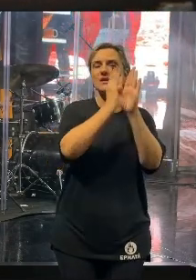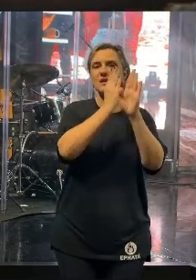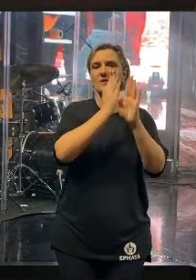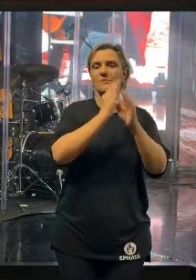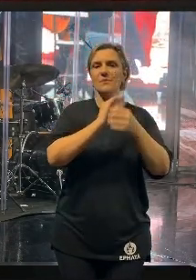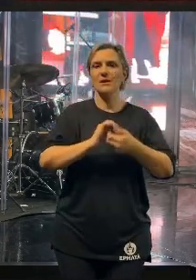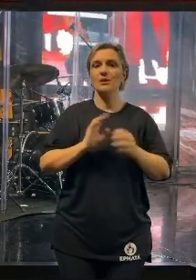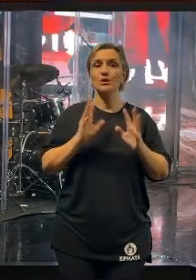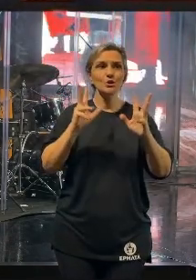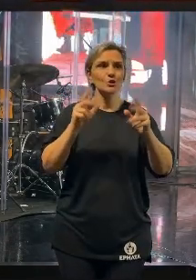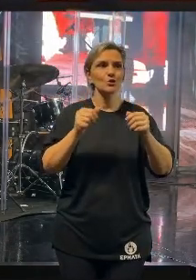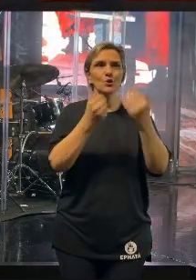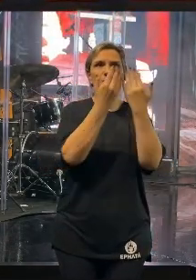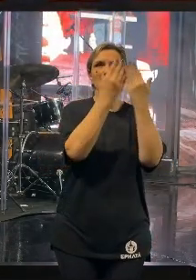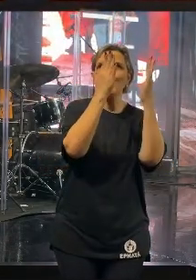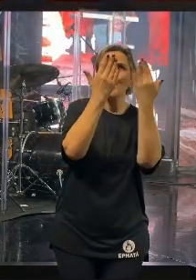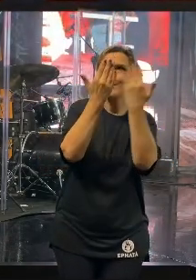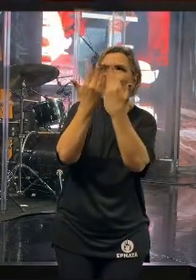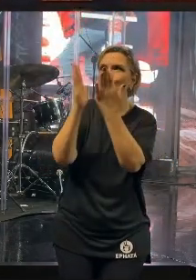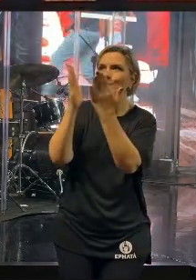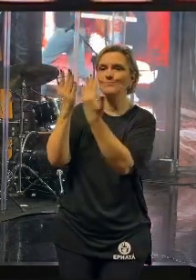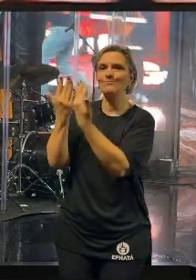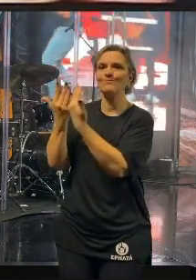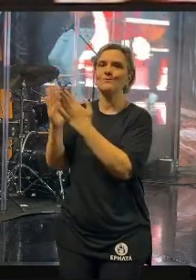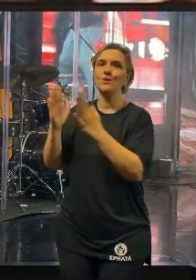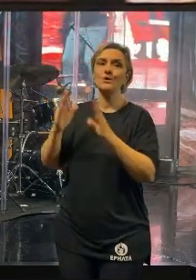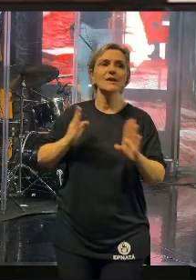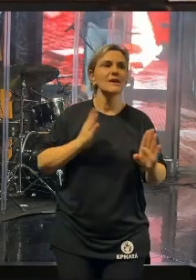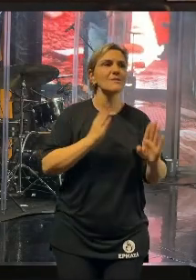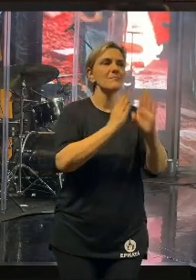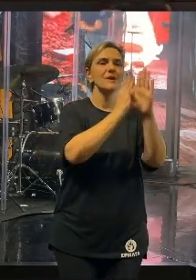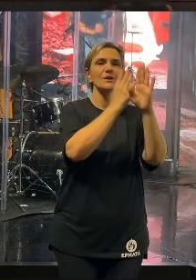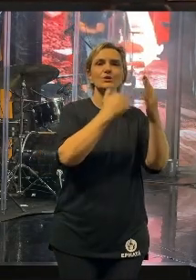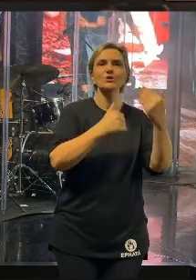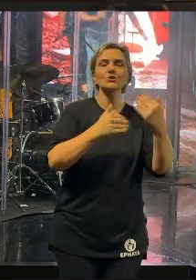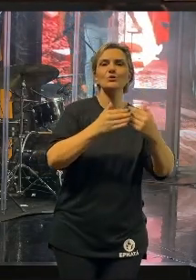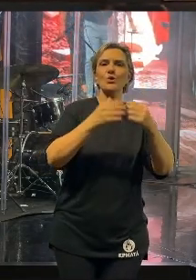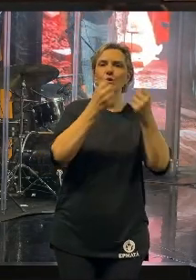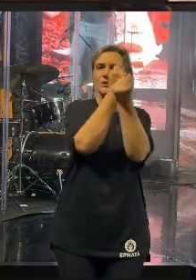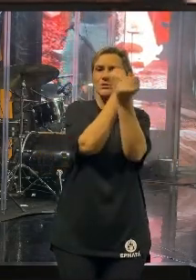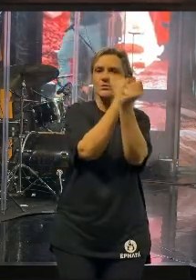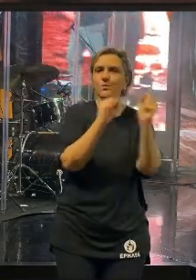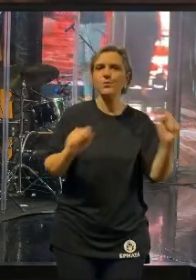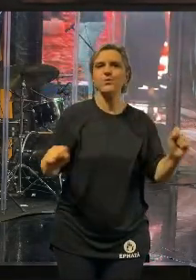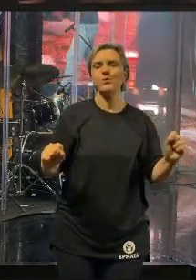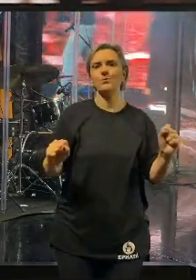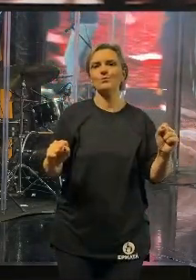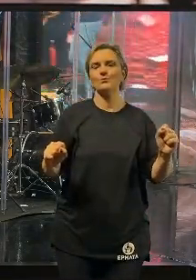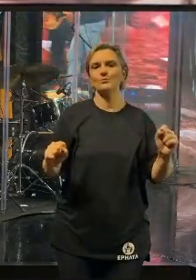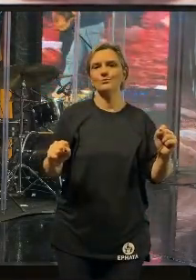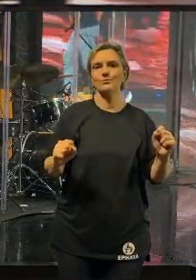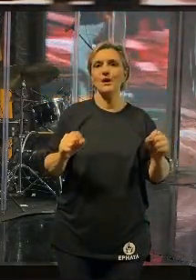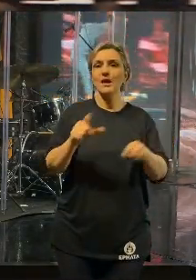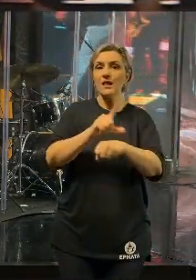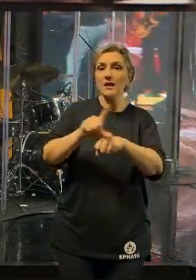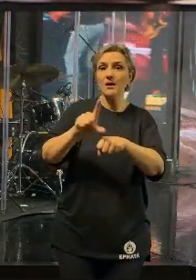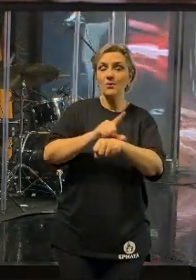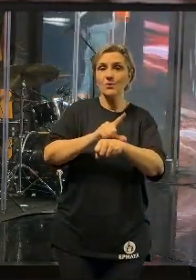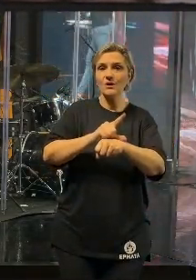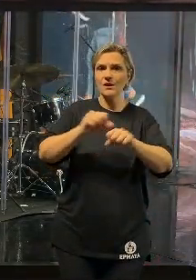repente todas as portas se abriram. De repente todas as correntes se soltaram. Lagoinha Canoas, levanta a tua mão.